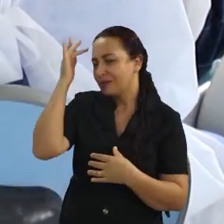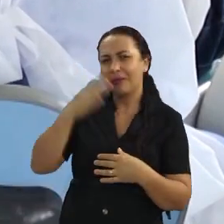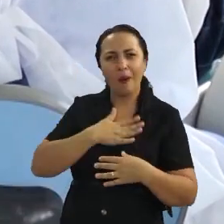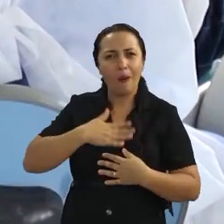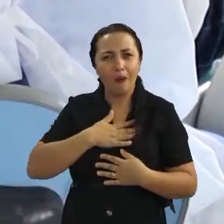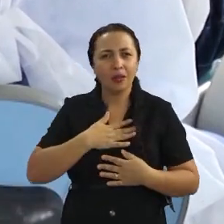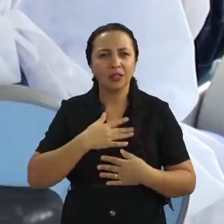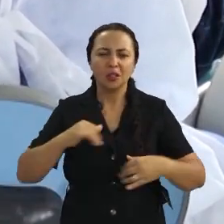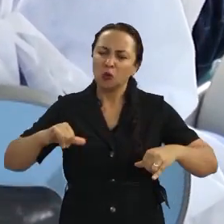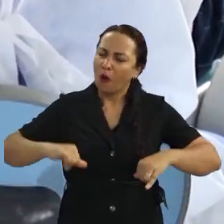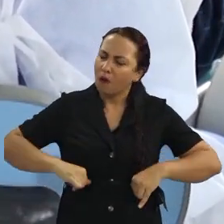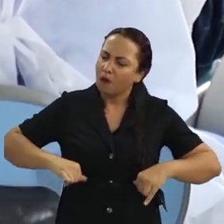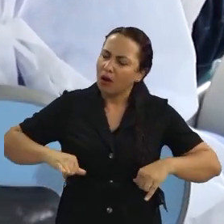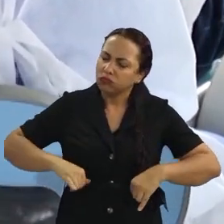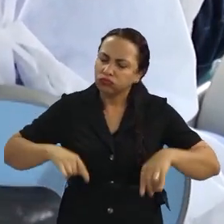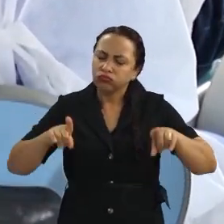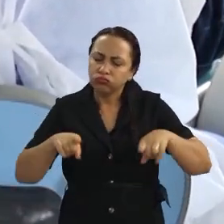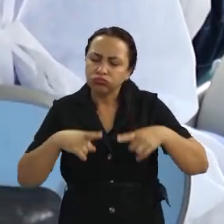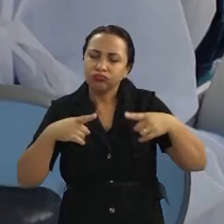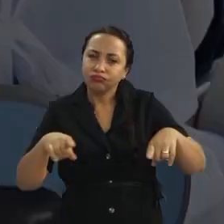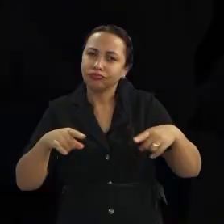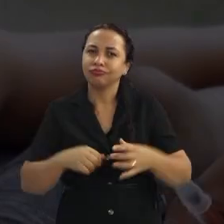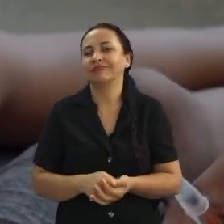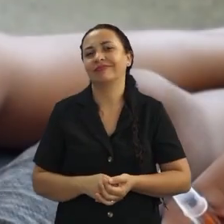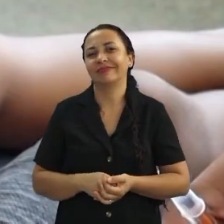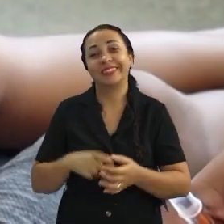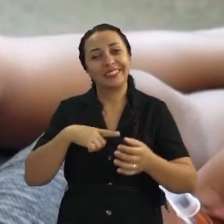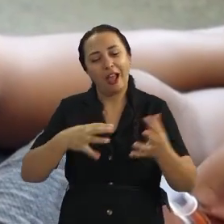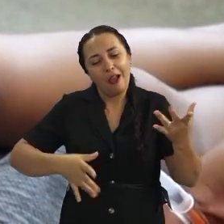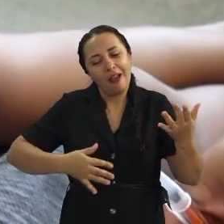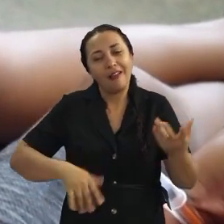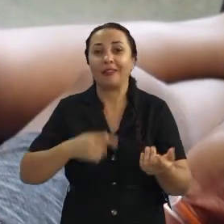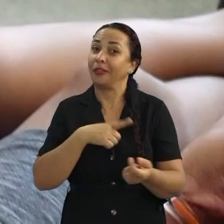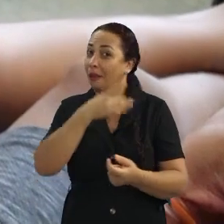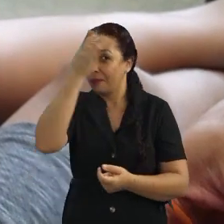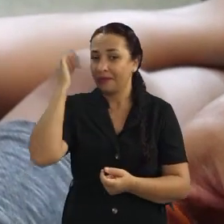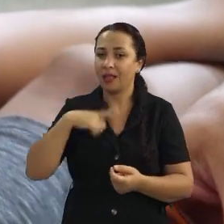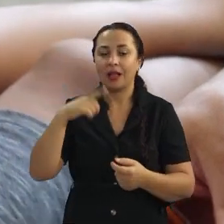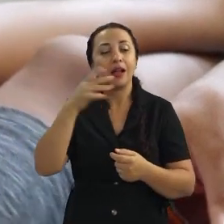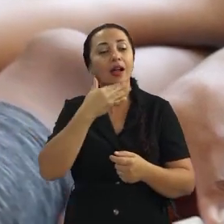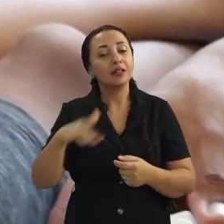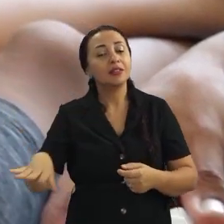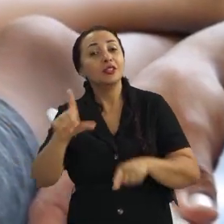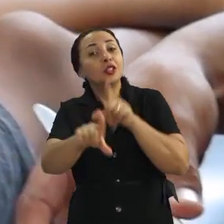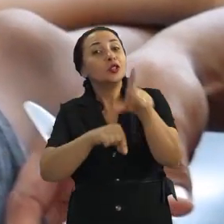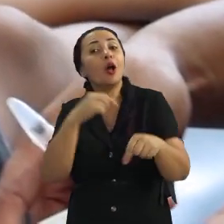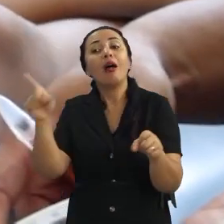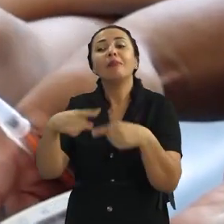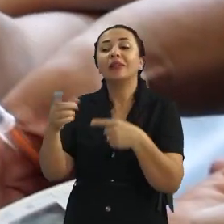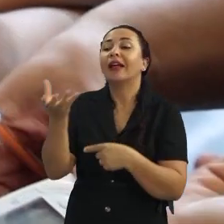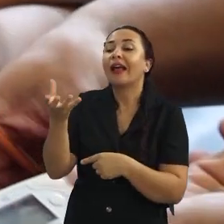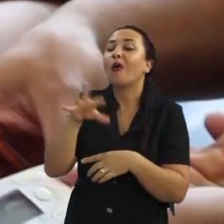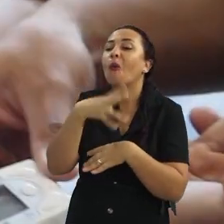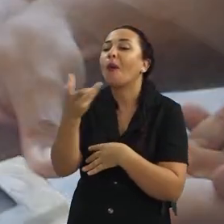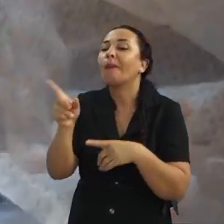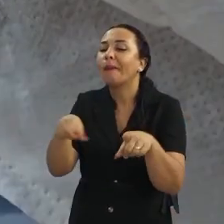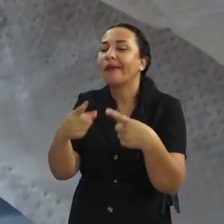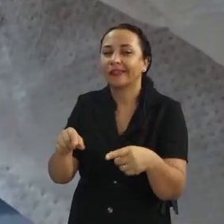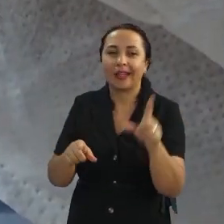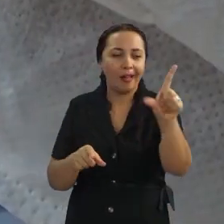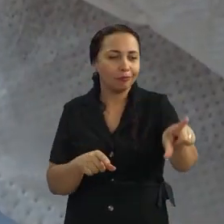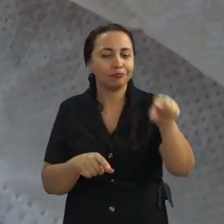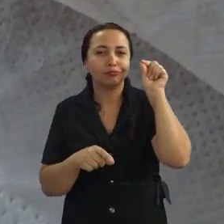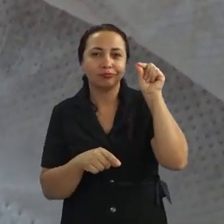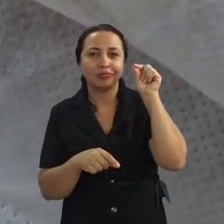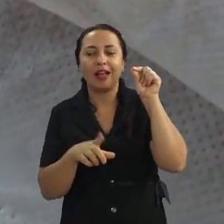sofrência então nós damos a opção de a criança escolher a música que ela quer e aí ela já escolhe a música normalmente